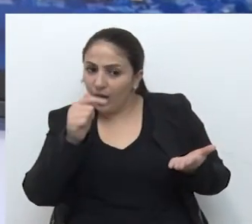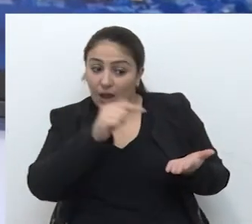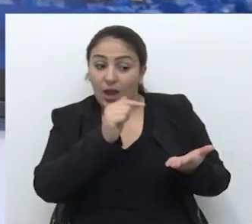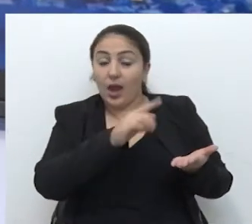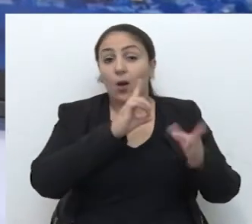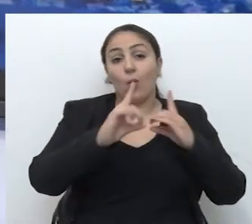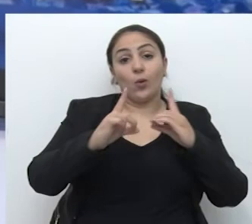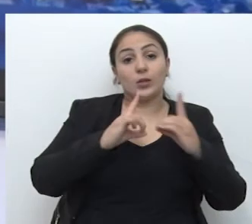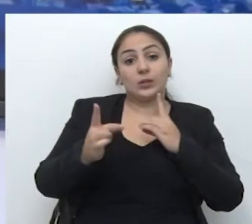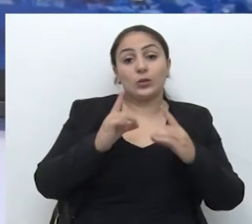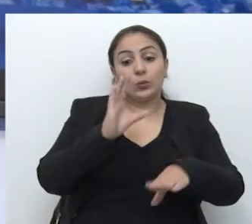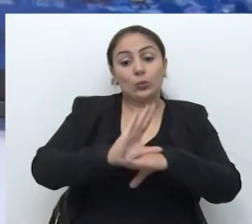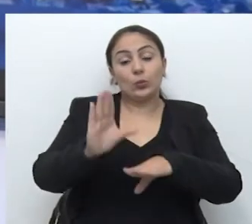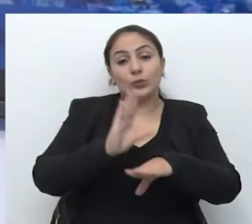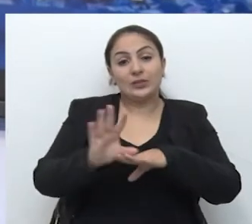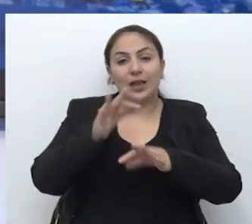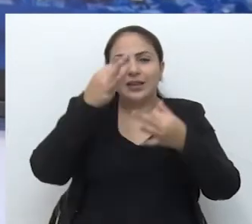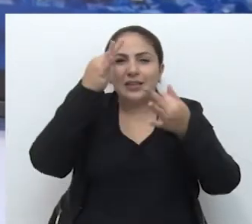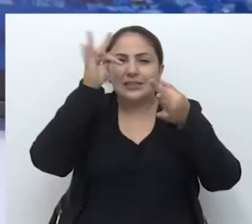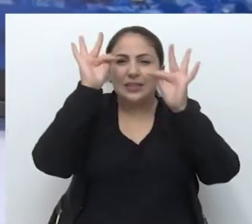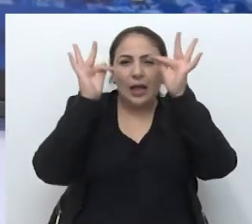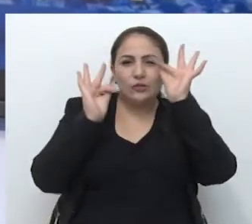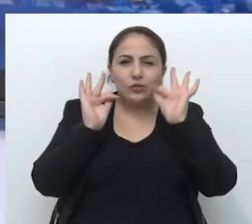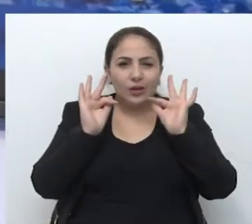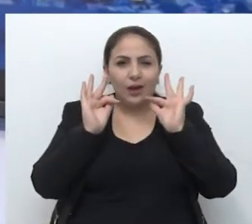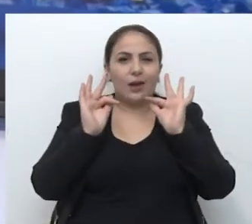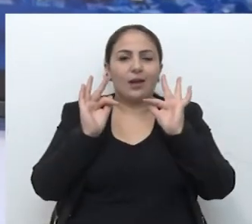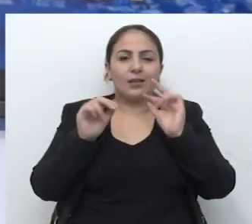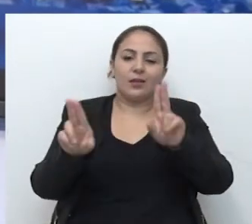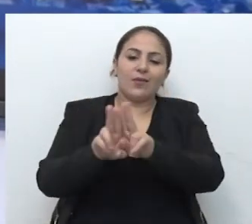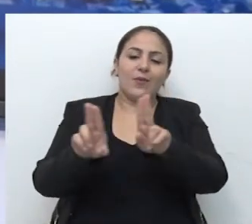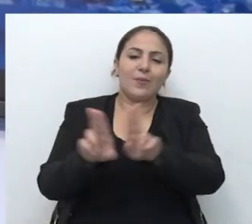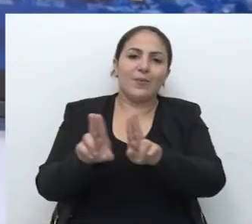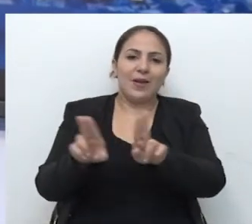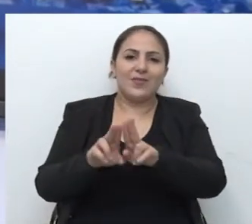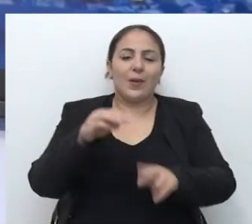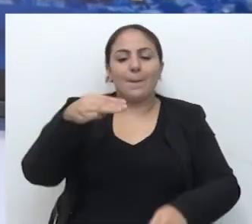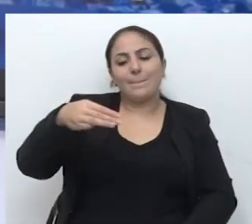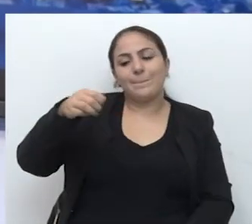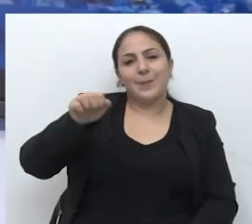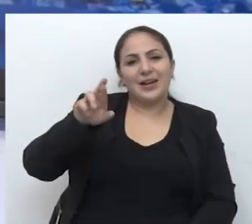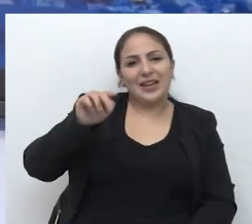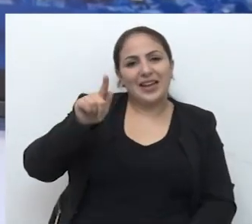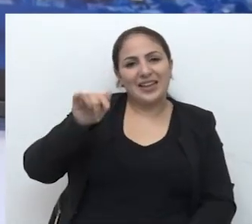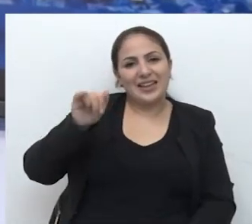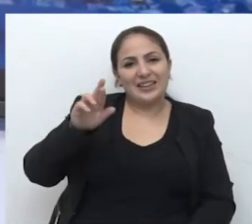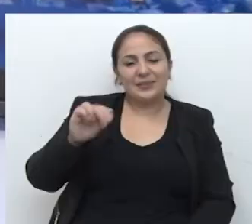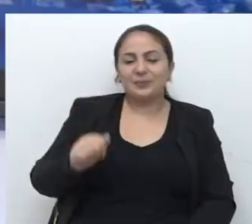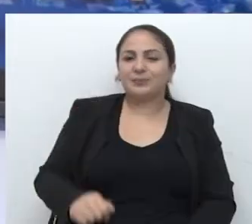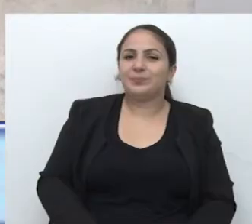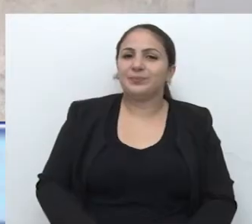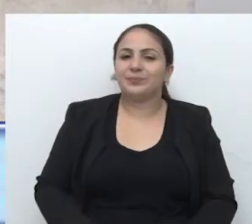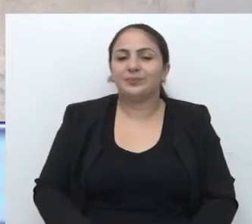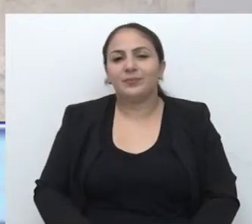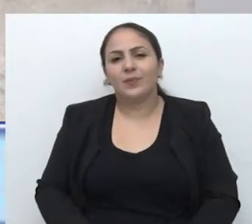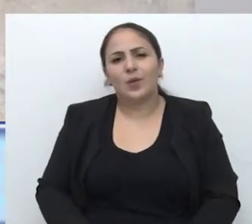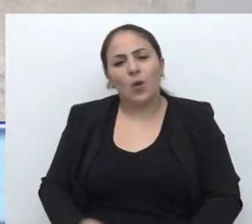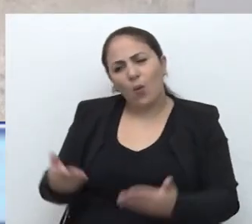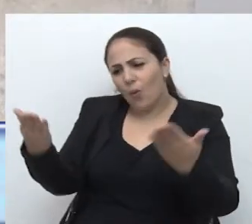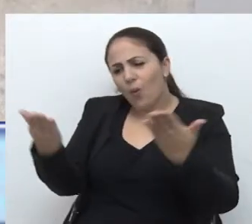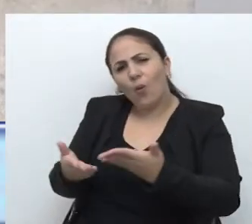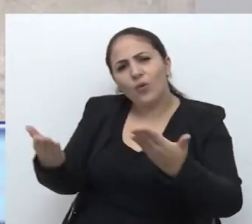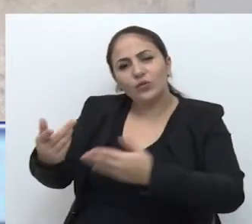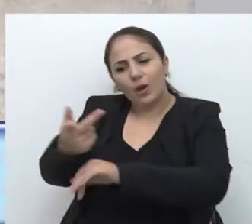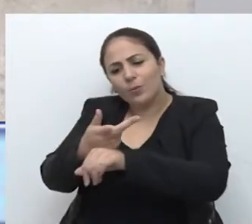Cláudia Tainá é a coordenadora do curso de Estética e Cosmética da UPF, Margarete Rien. Hoje,